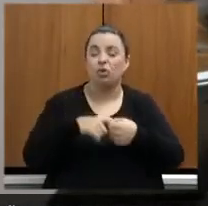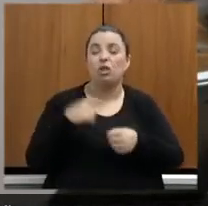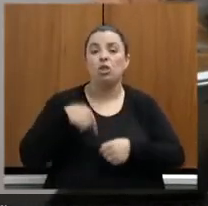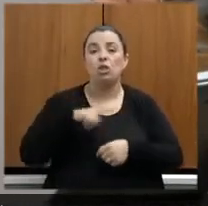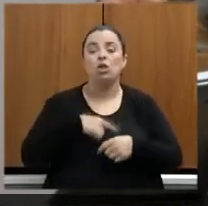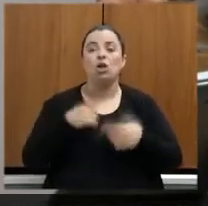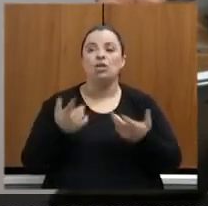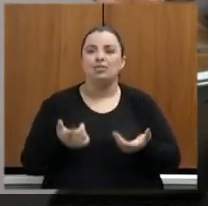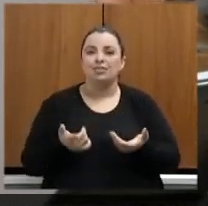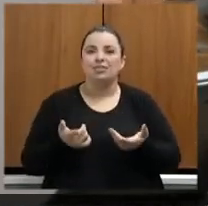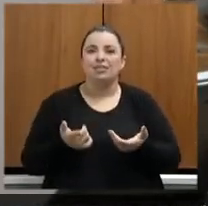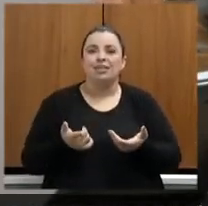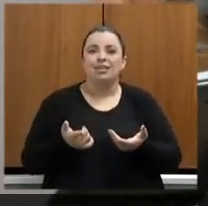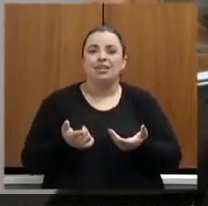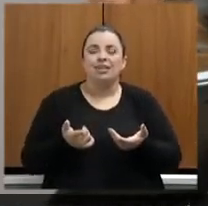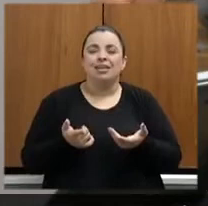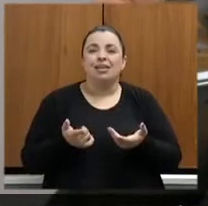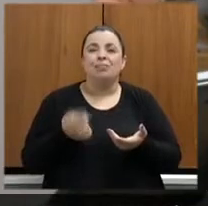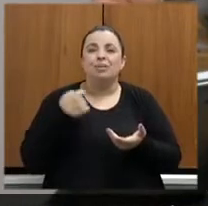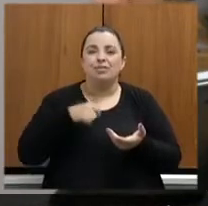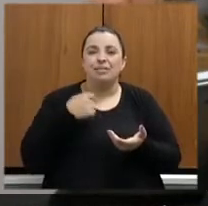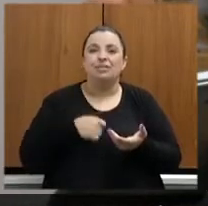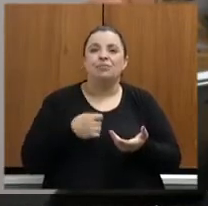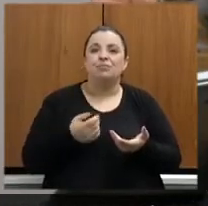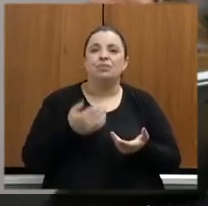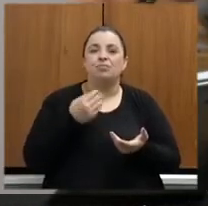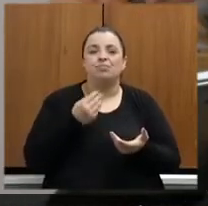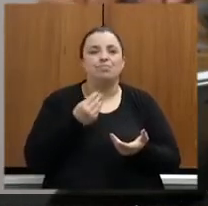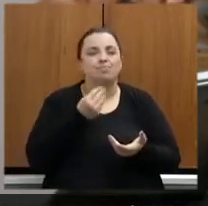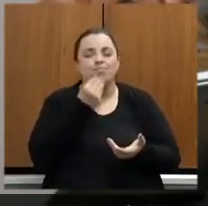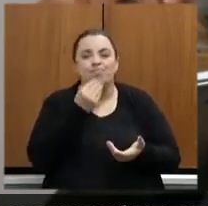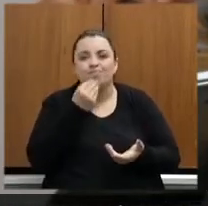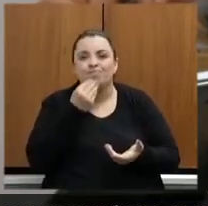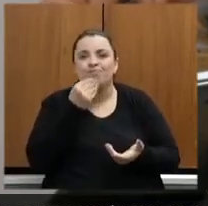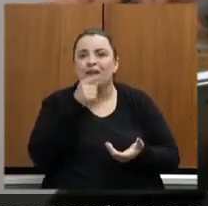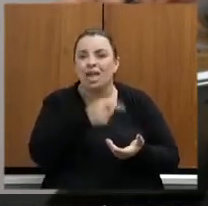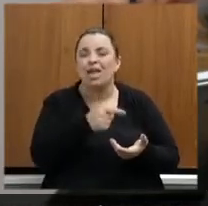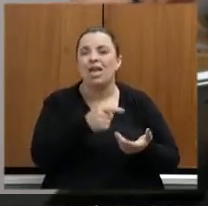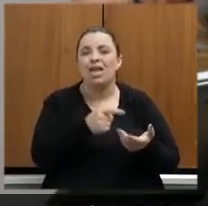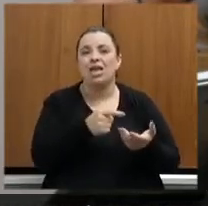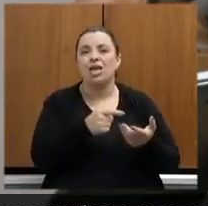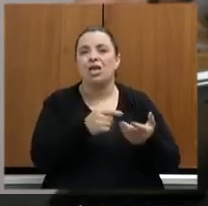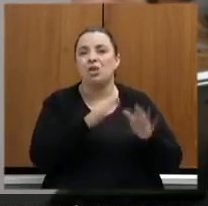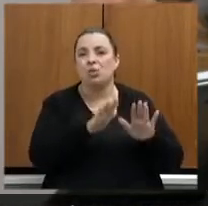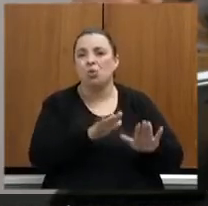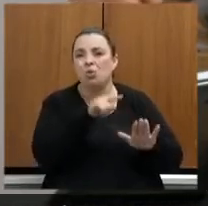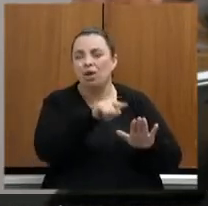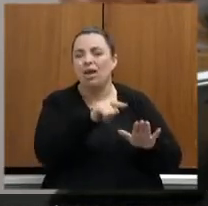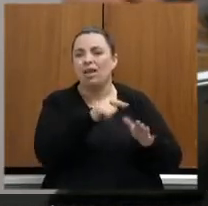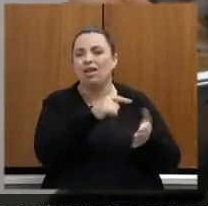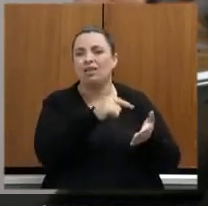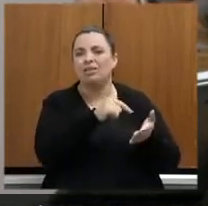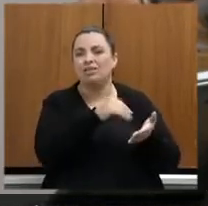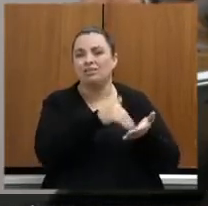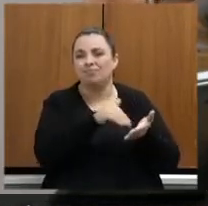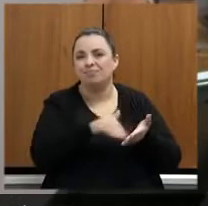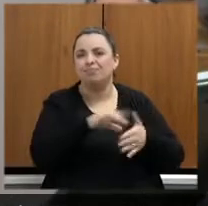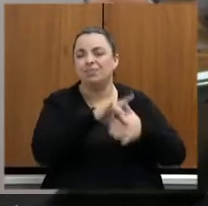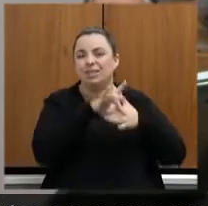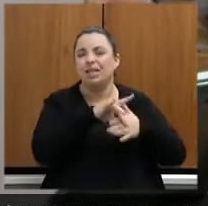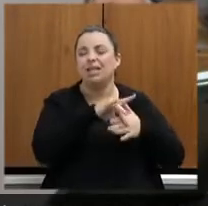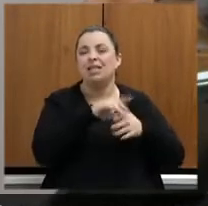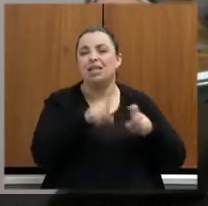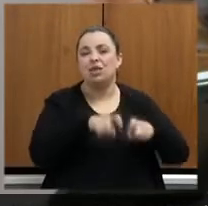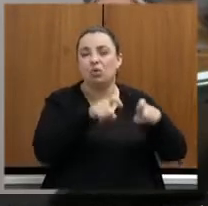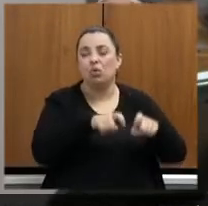estada do Ministro Marcos motos no Ministério da Agricultura Talvez um dos Ministérios mais importantes que todos